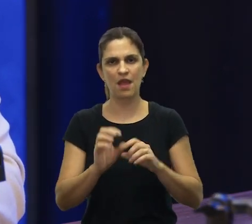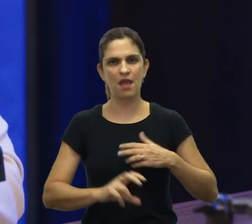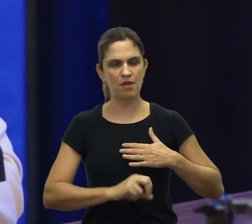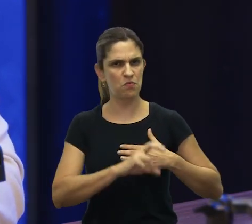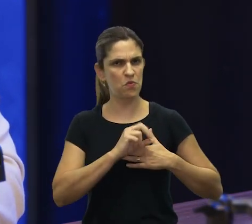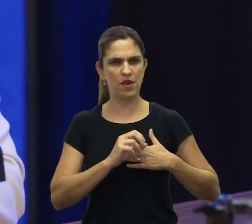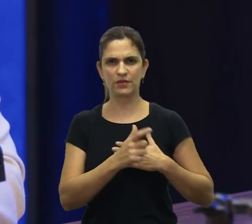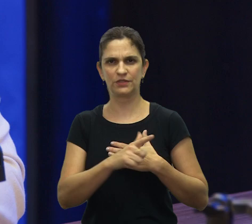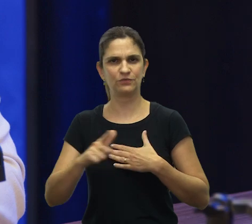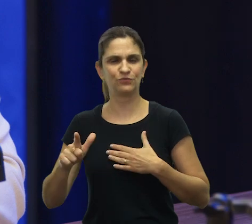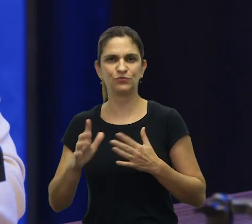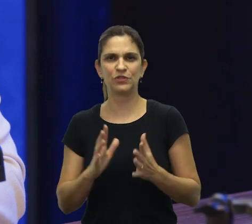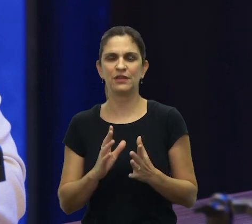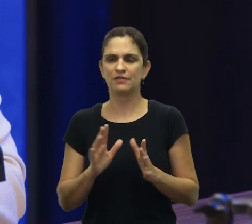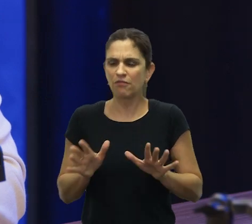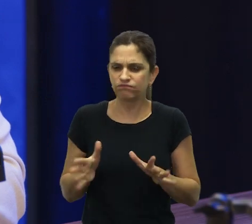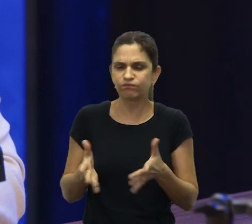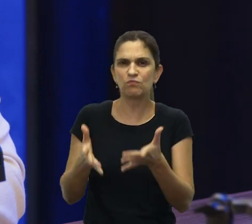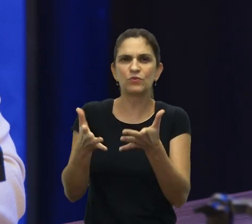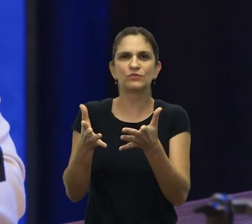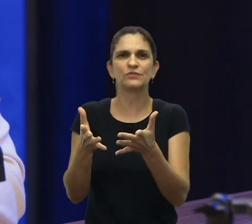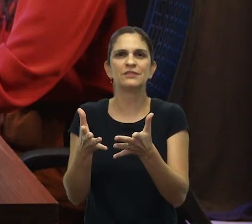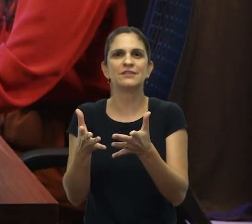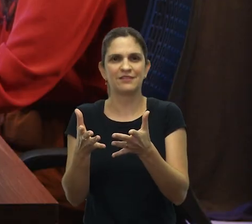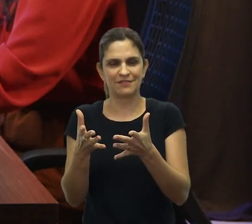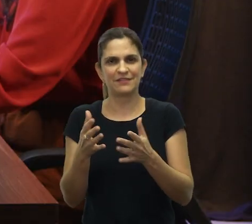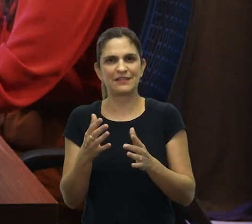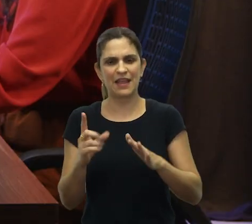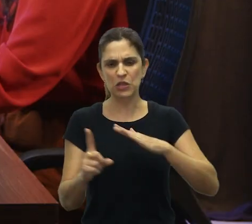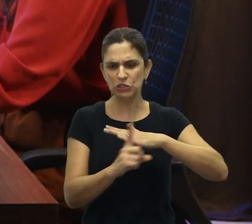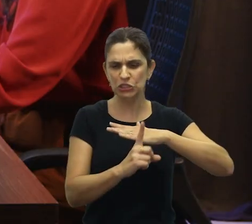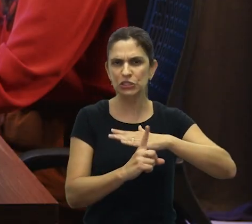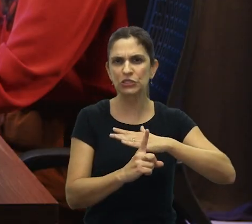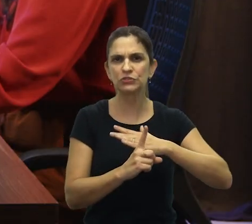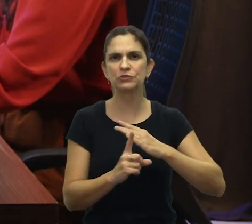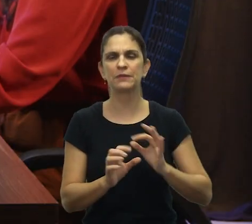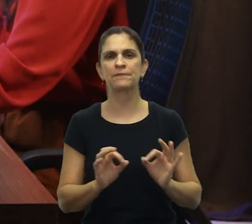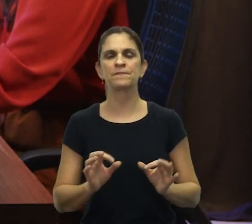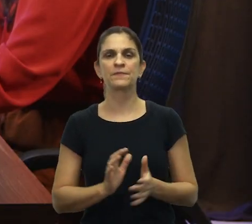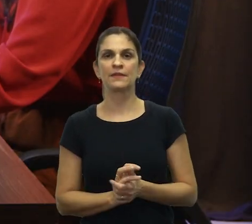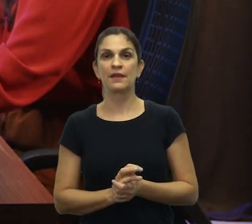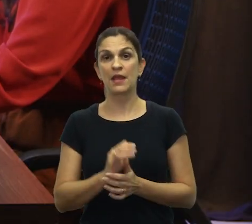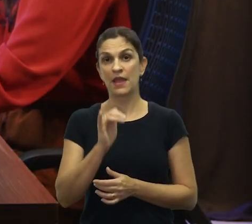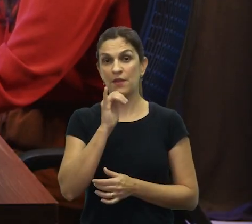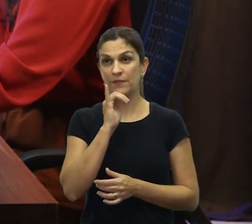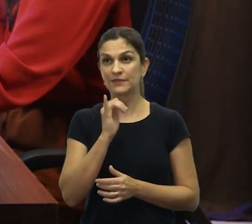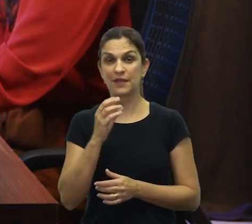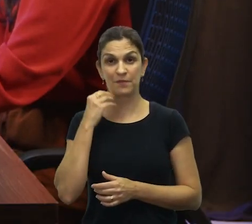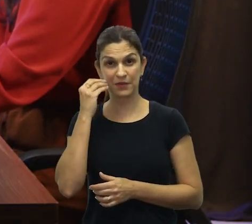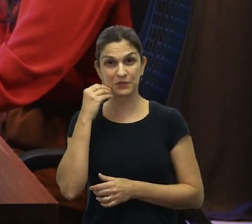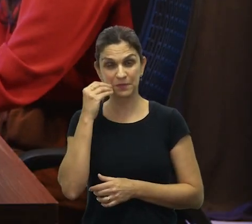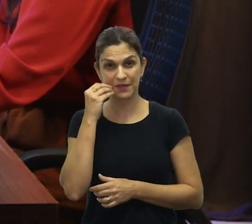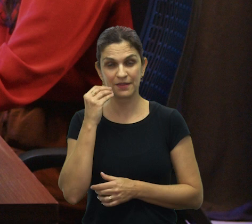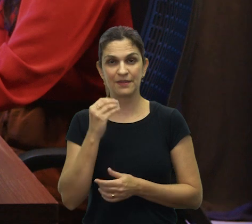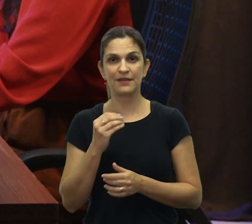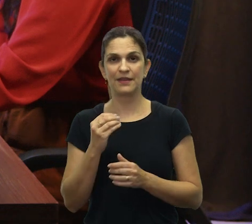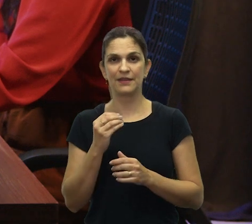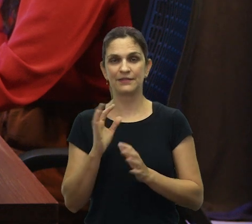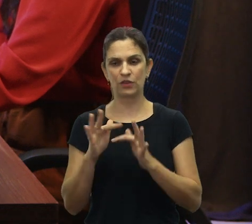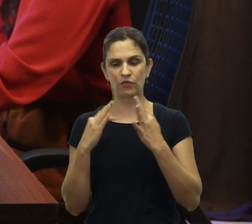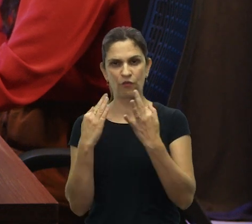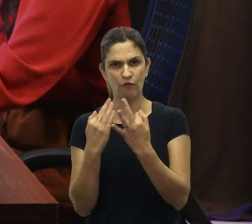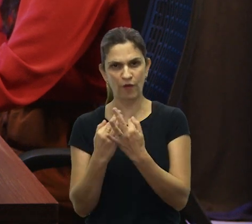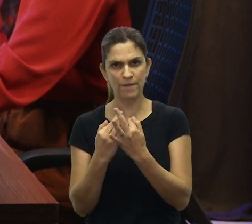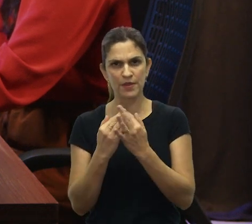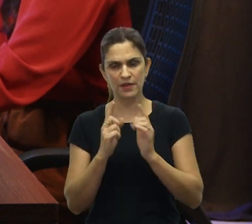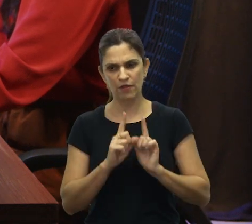oncológico, dependendo de cada caso. Então, isso nos motiva. E outro dia, até queria contar um caso, eu até fui